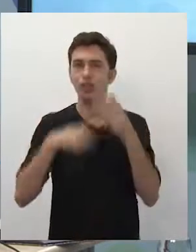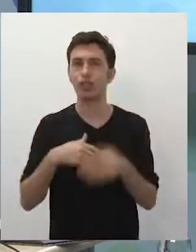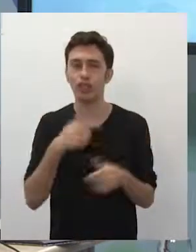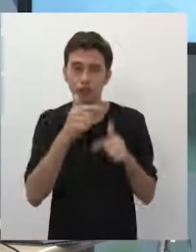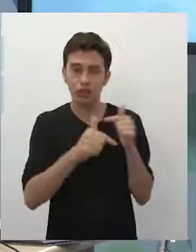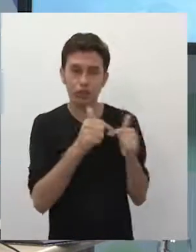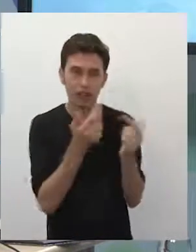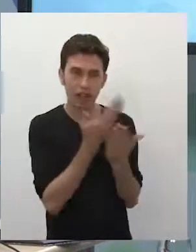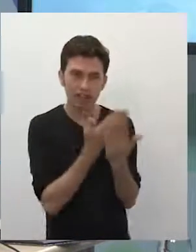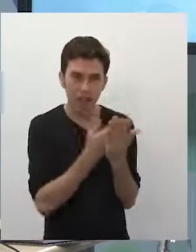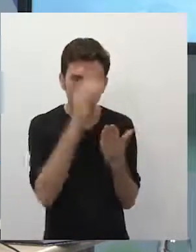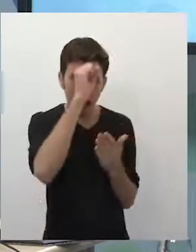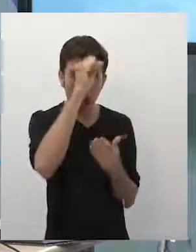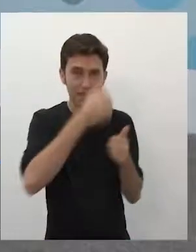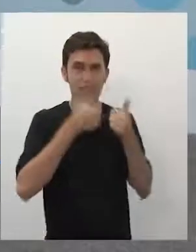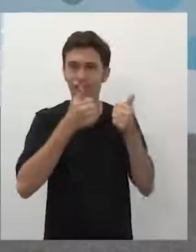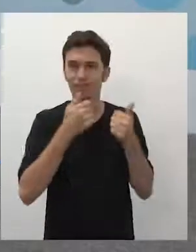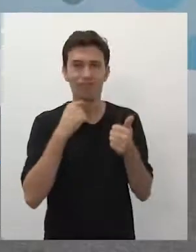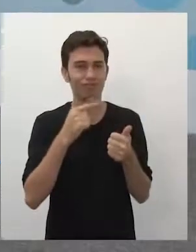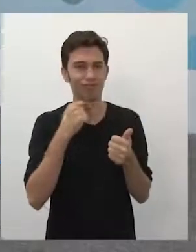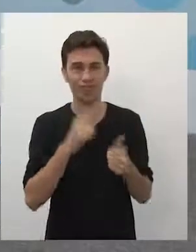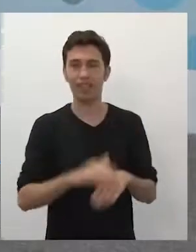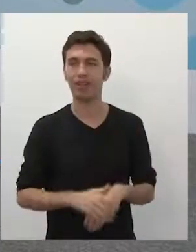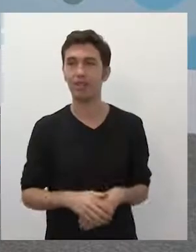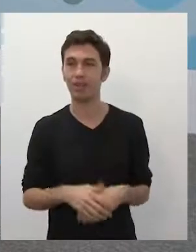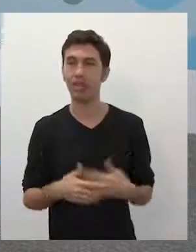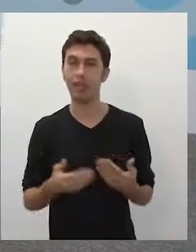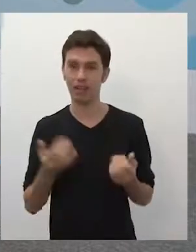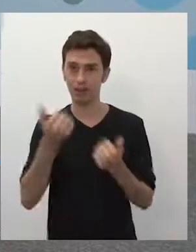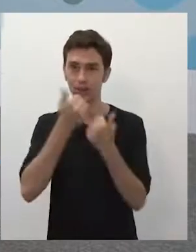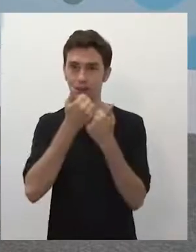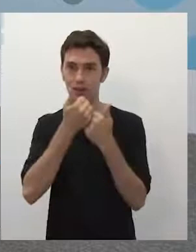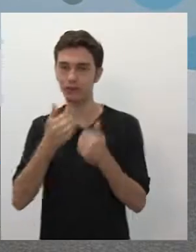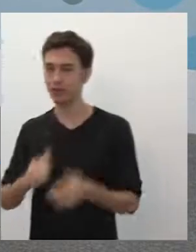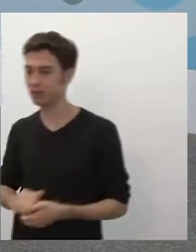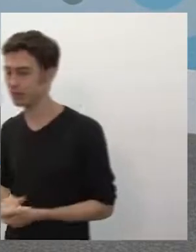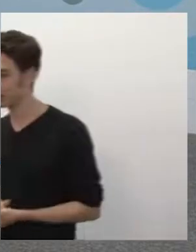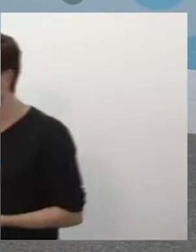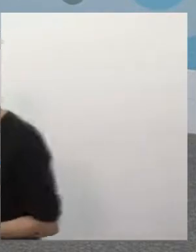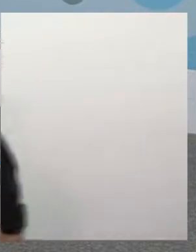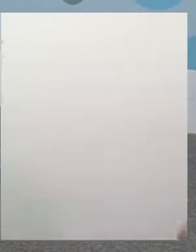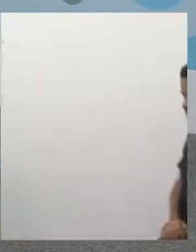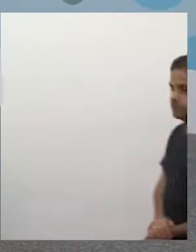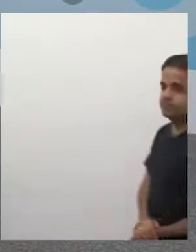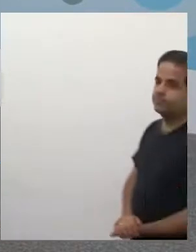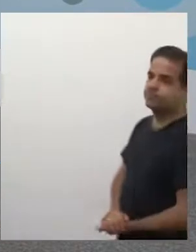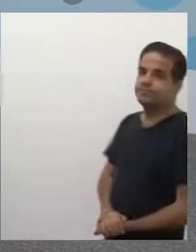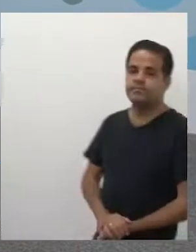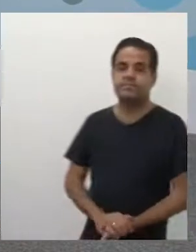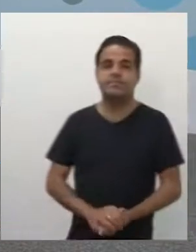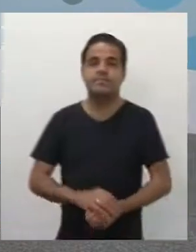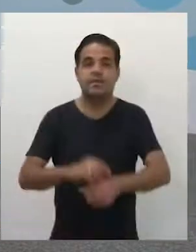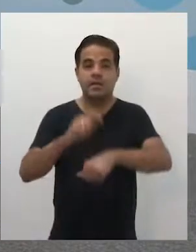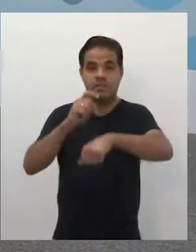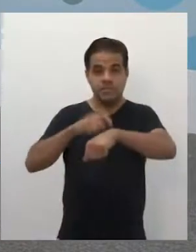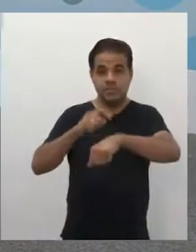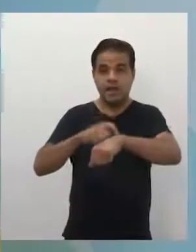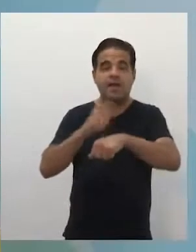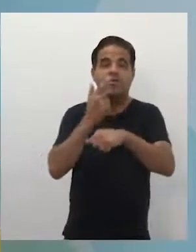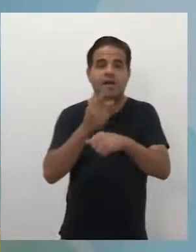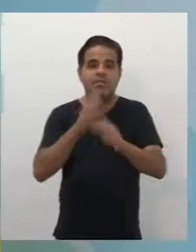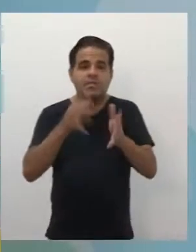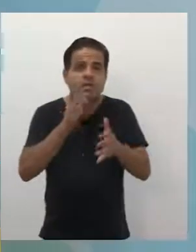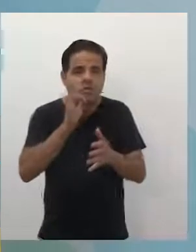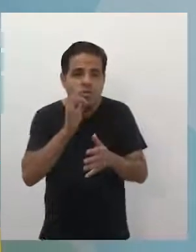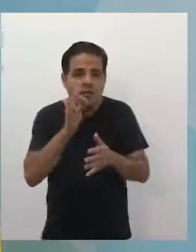tem. Impossível. Não tem mesmo. Tanto que a gente brinca com os alunos, né? Toma um café. Eu falava muito isso aqui, esse horário da manhã. Vocês já tomaram café? Vamos